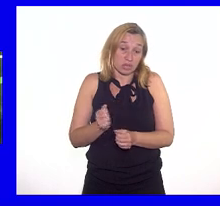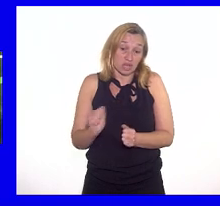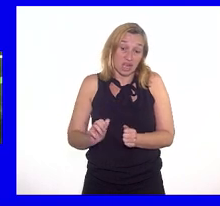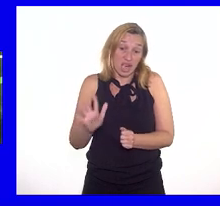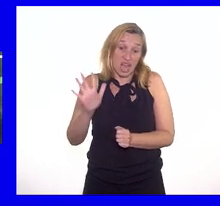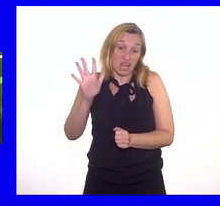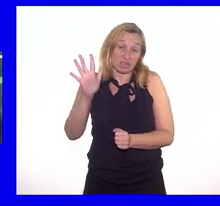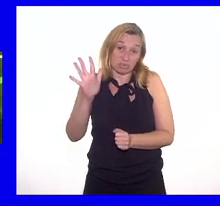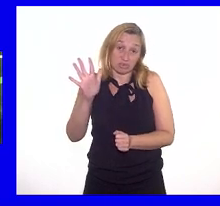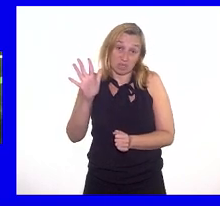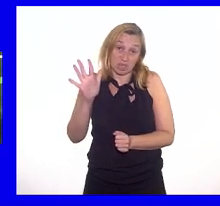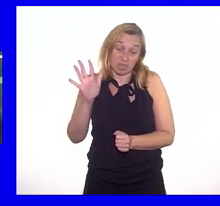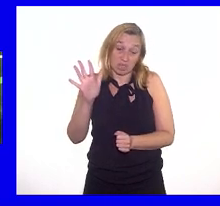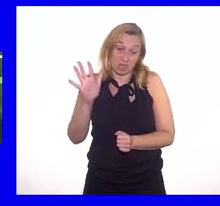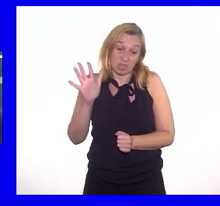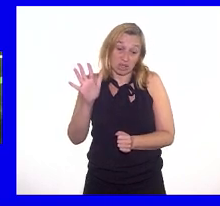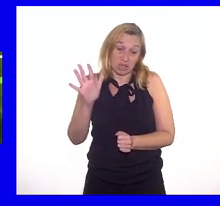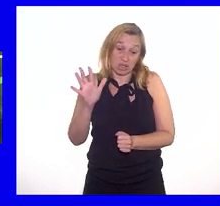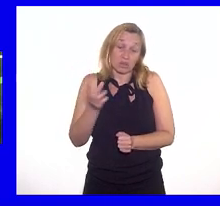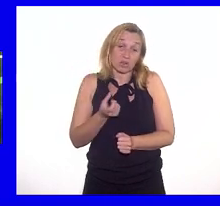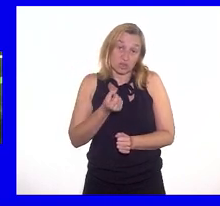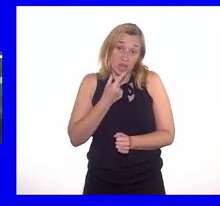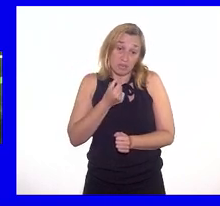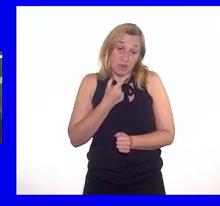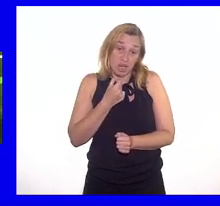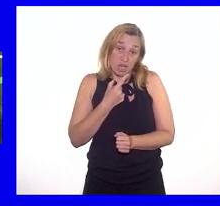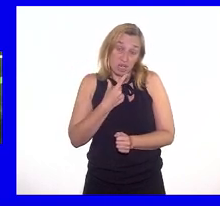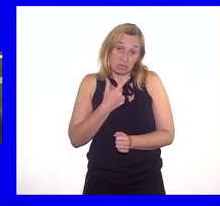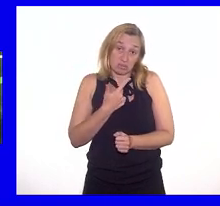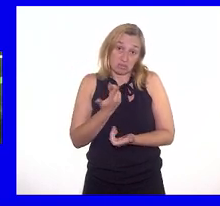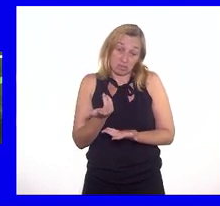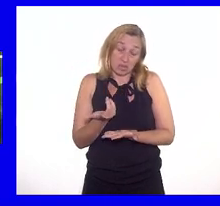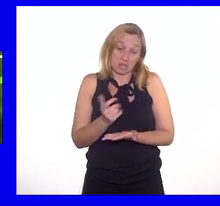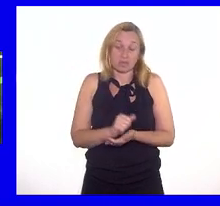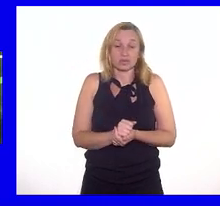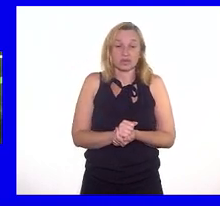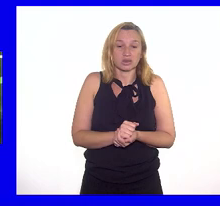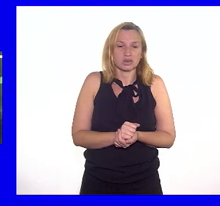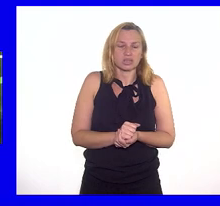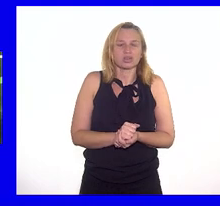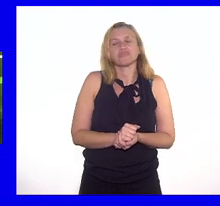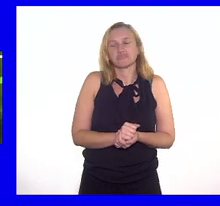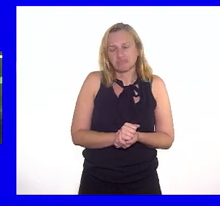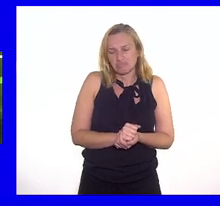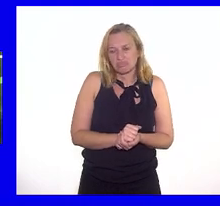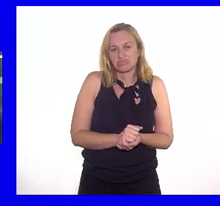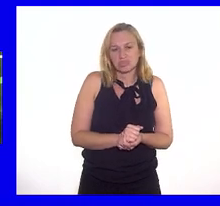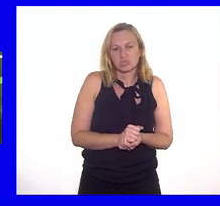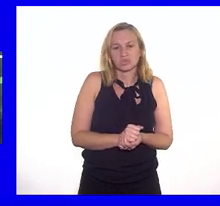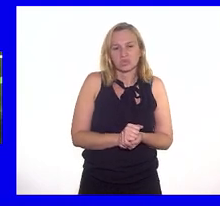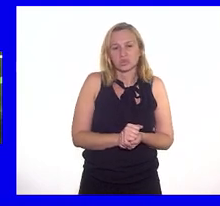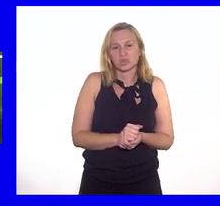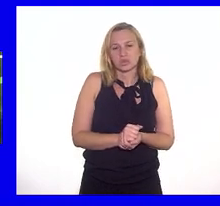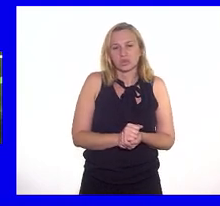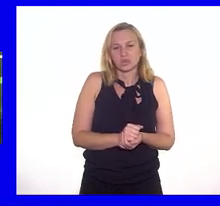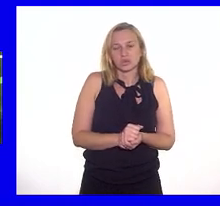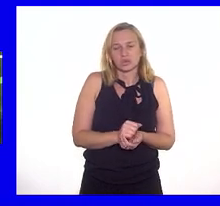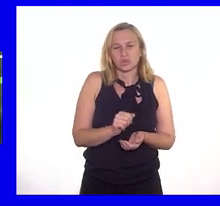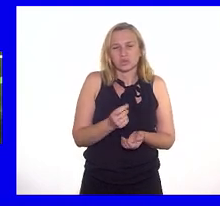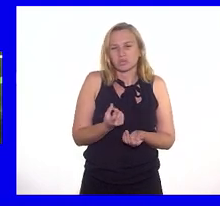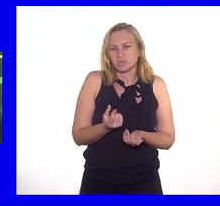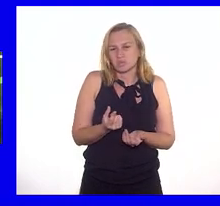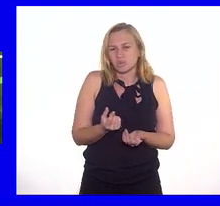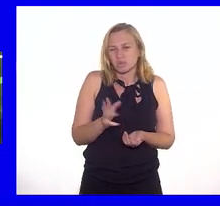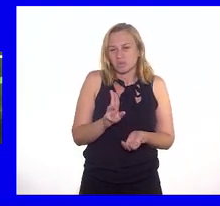renda, às vezes, por indisponibilidade para trabalhar e aumento dos gastos mesmo pelos